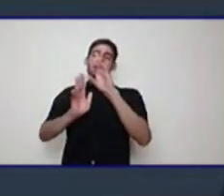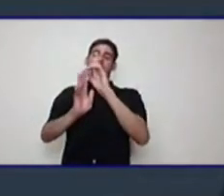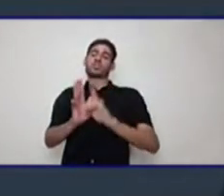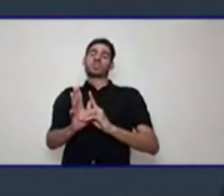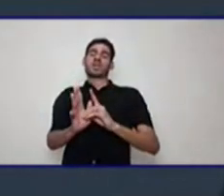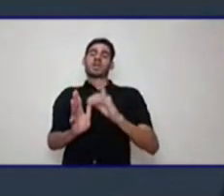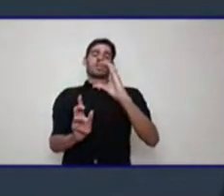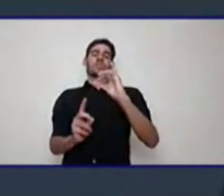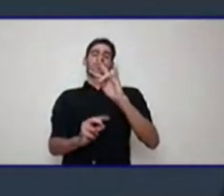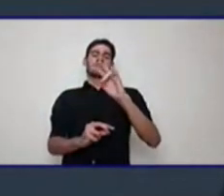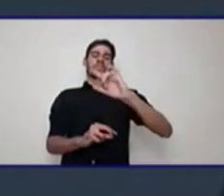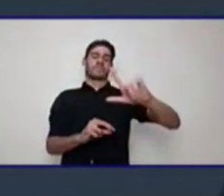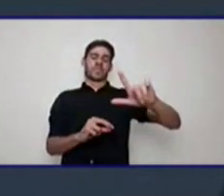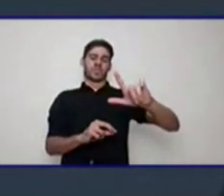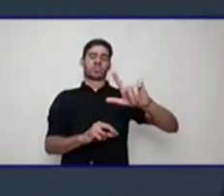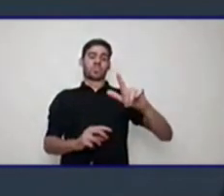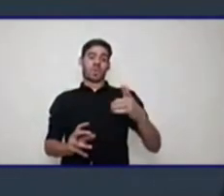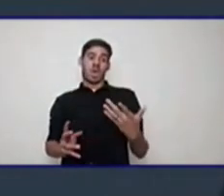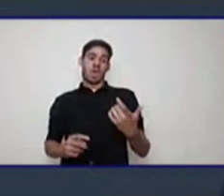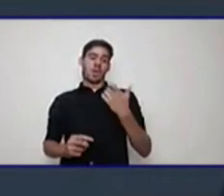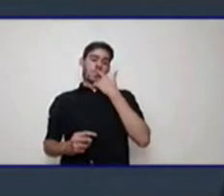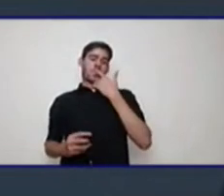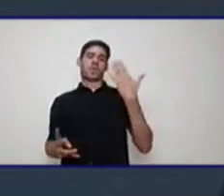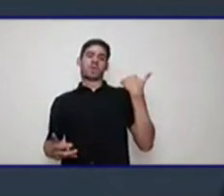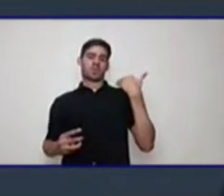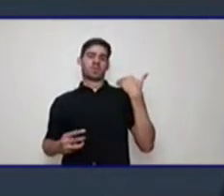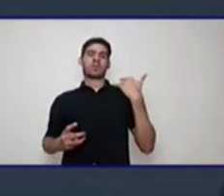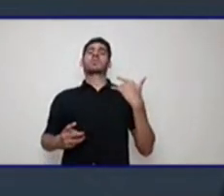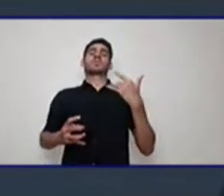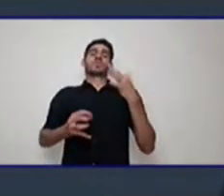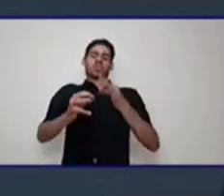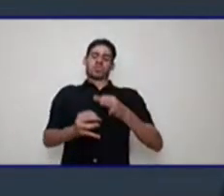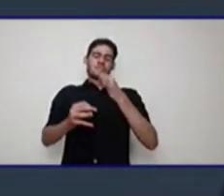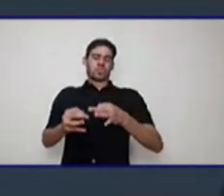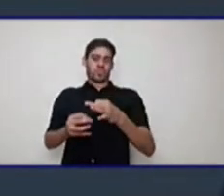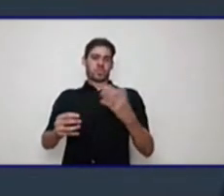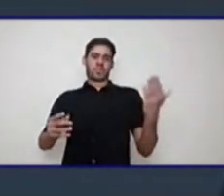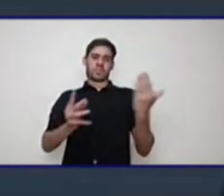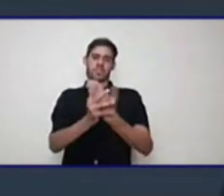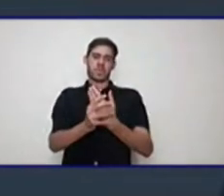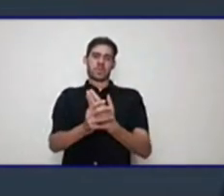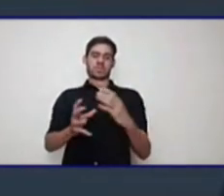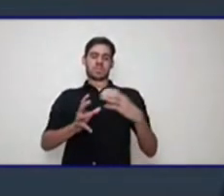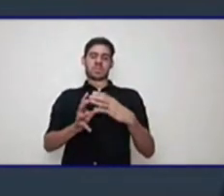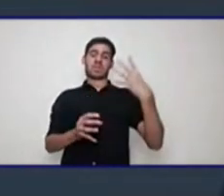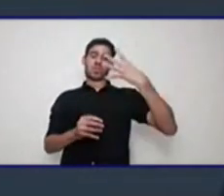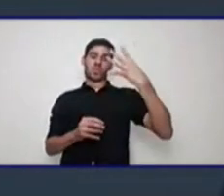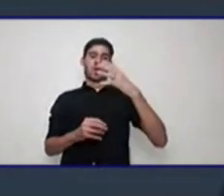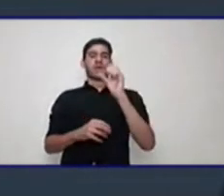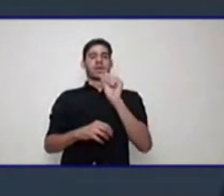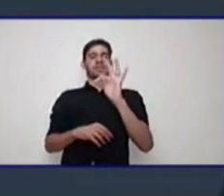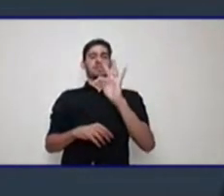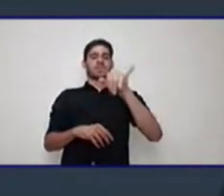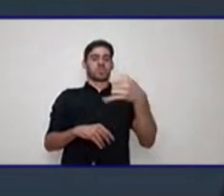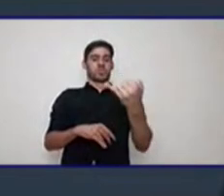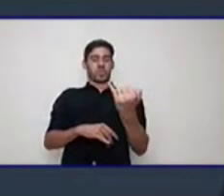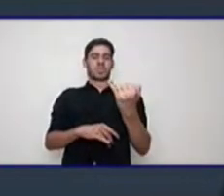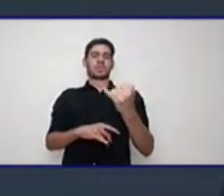civil, muito embora agora recentemente nós julgamos um caso na quarta turma do STJ, onde